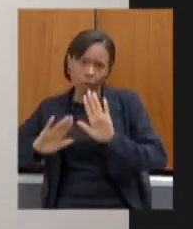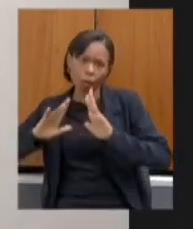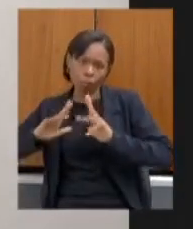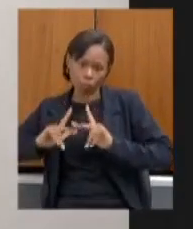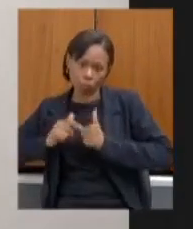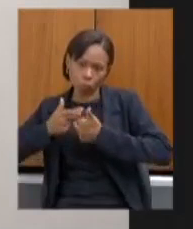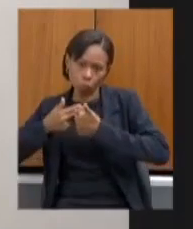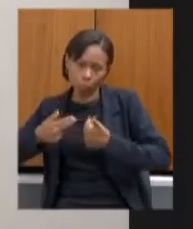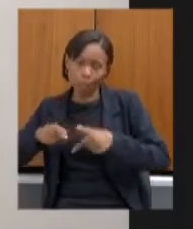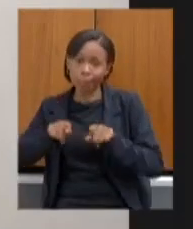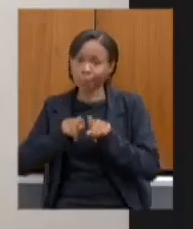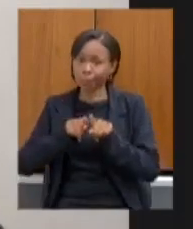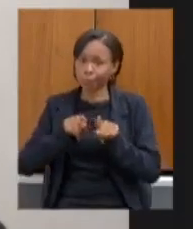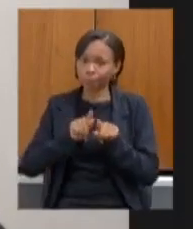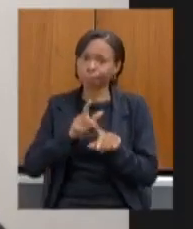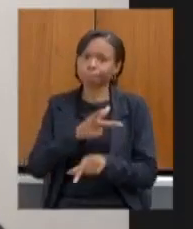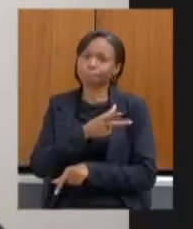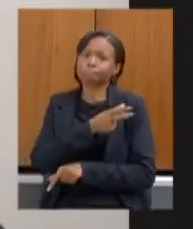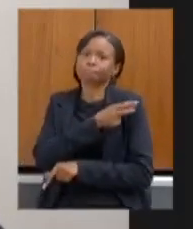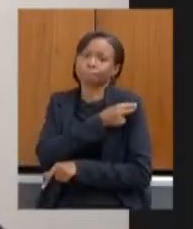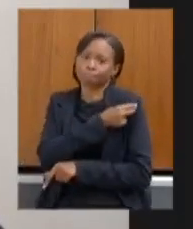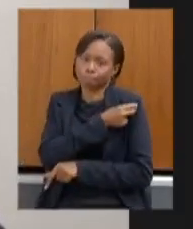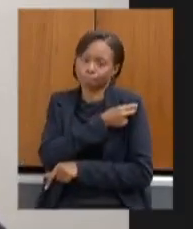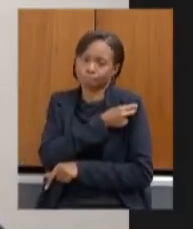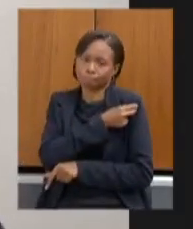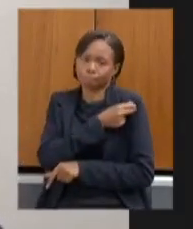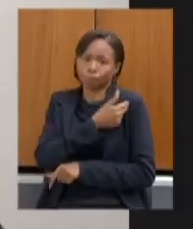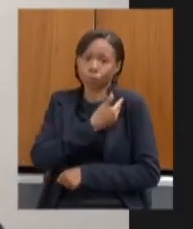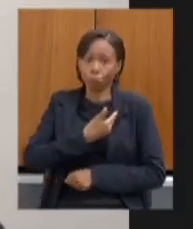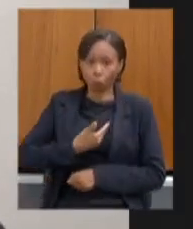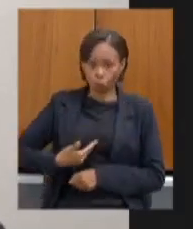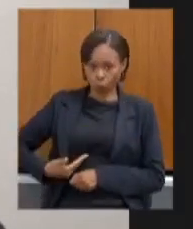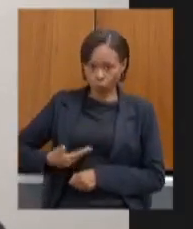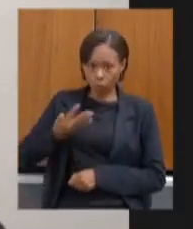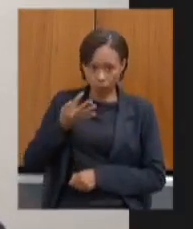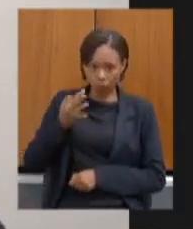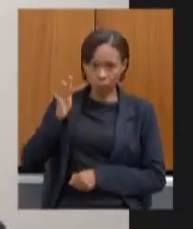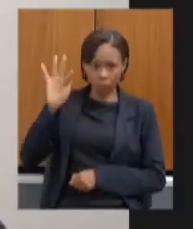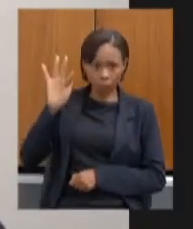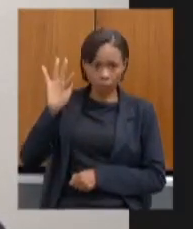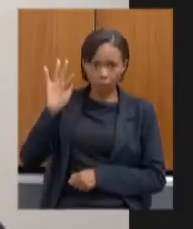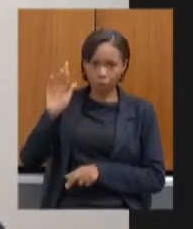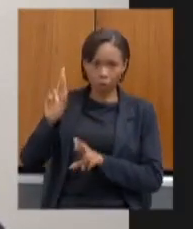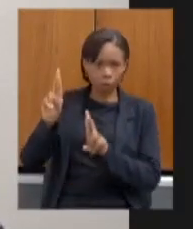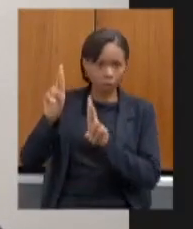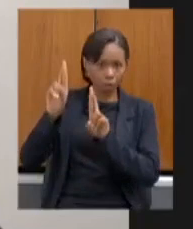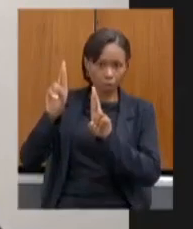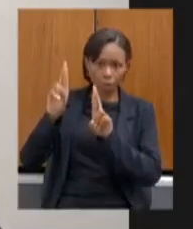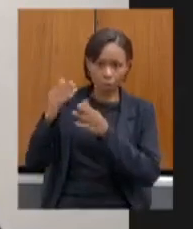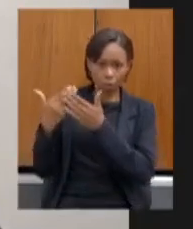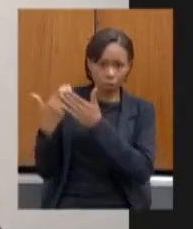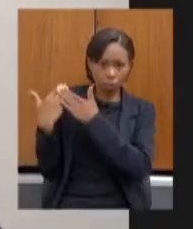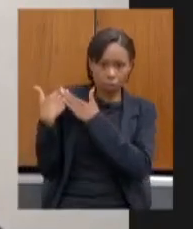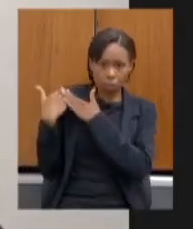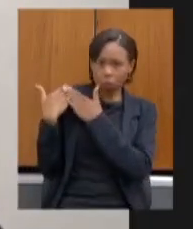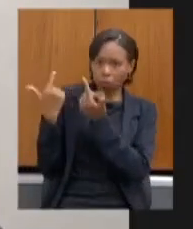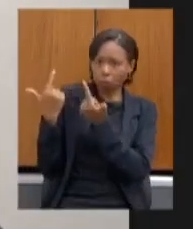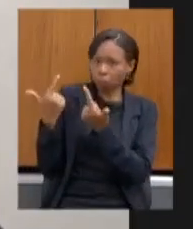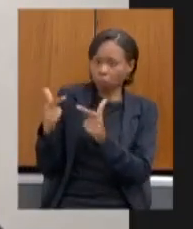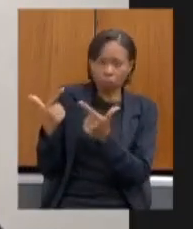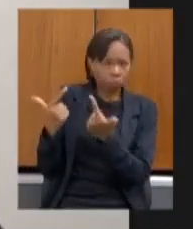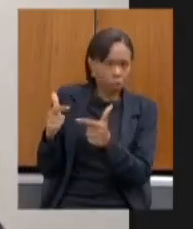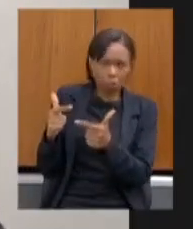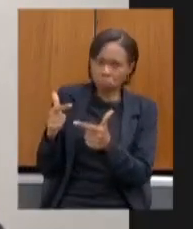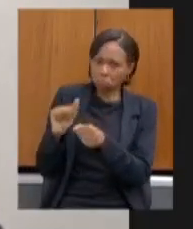Então, o governo federal, ele não tem responsabilidade, com a pandemia, o